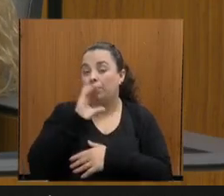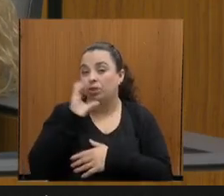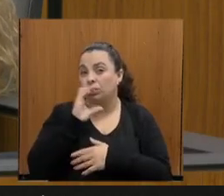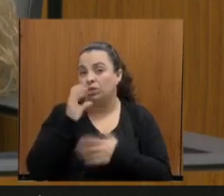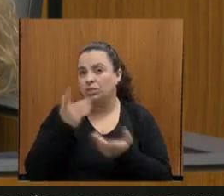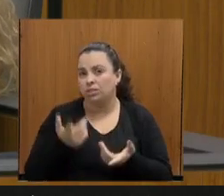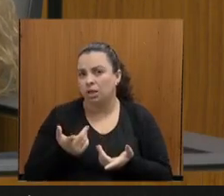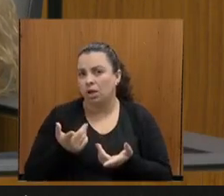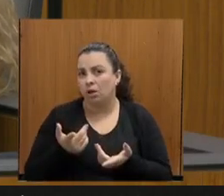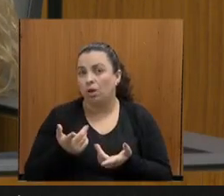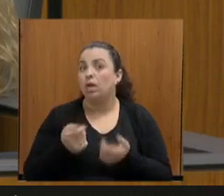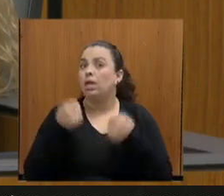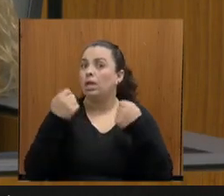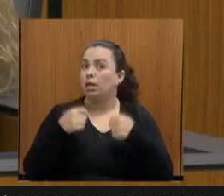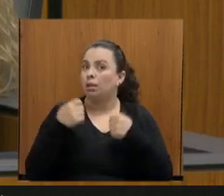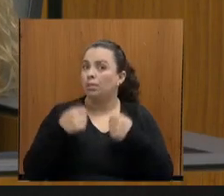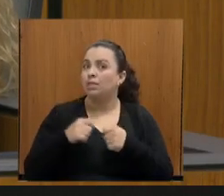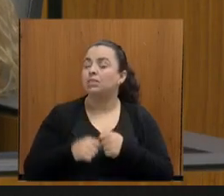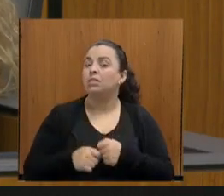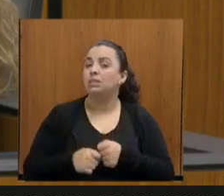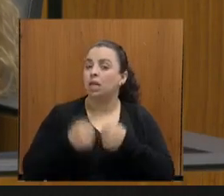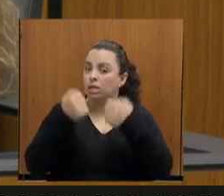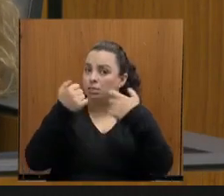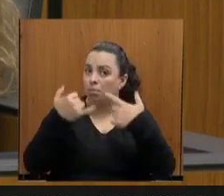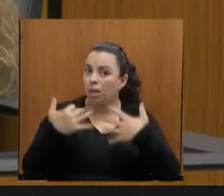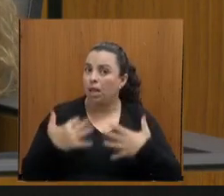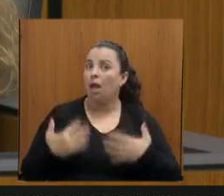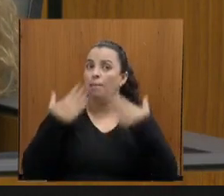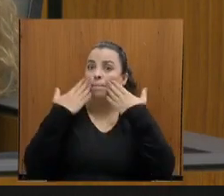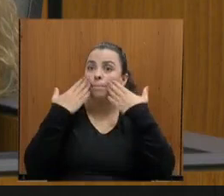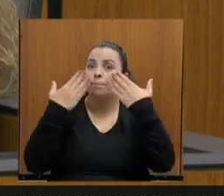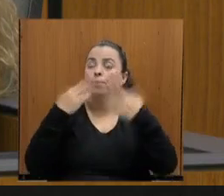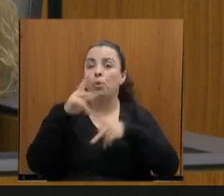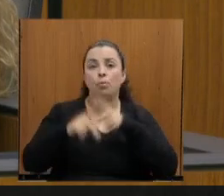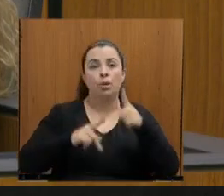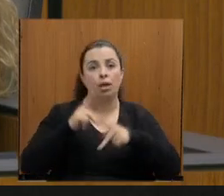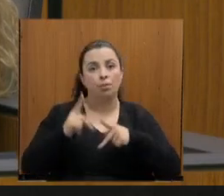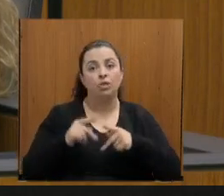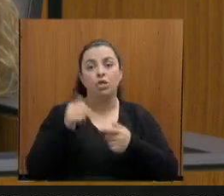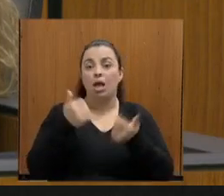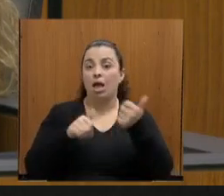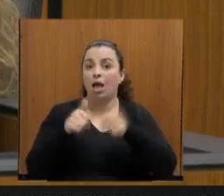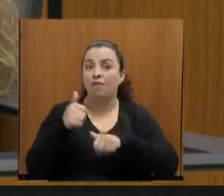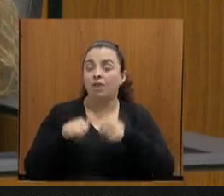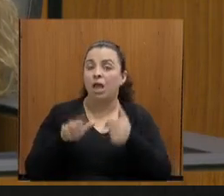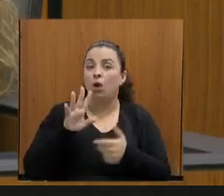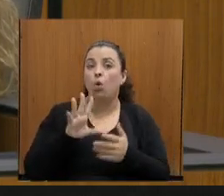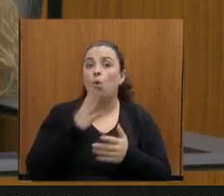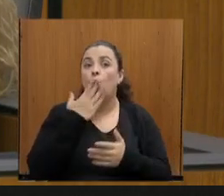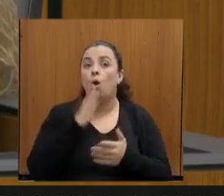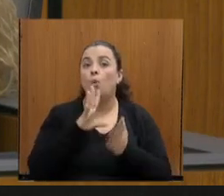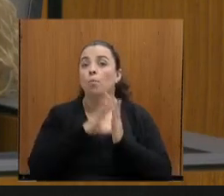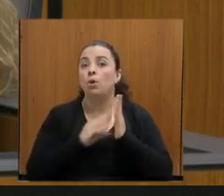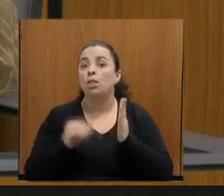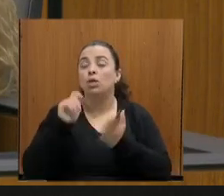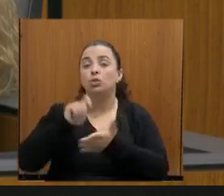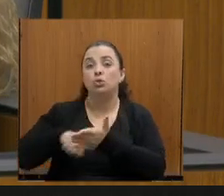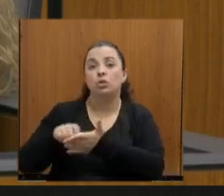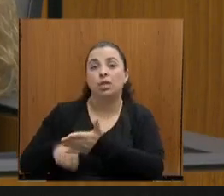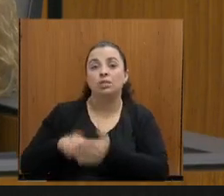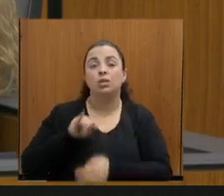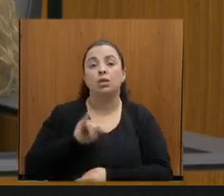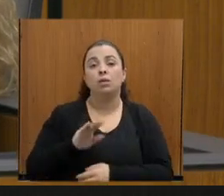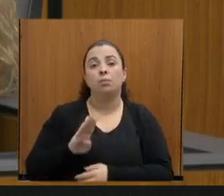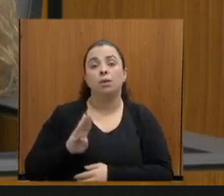devendo ser publicamente injustificadas e avaliar a decisão acerca do modelo de contratação da IBM